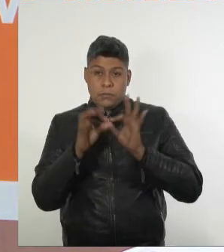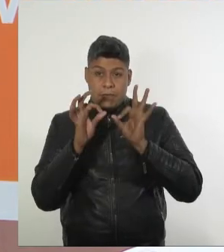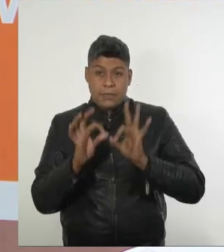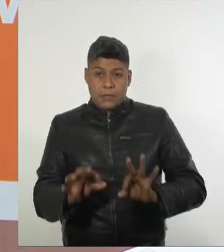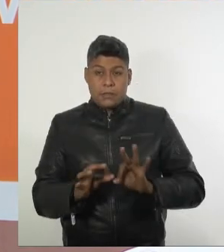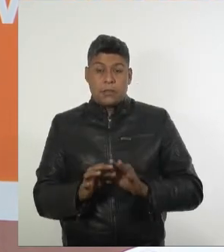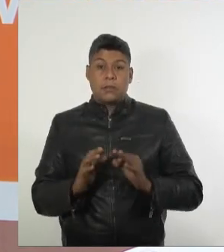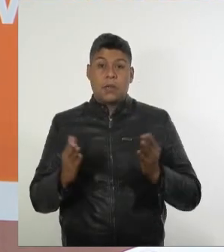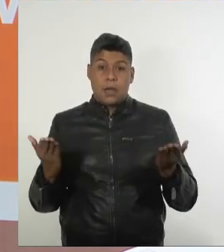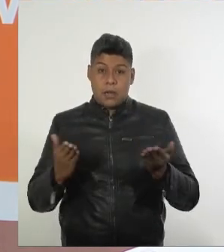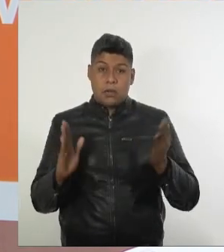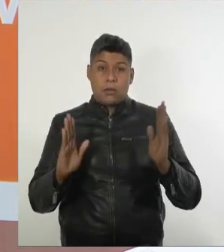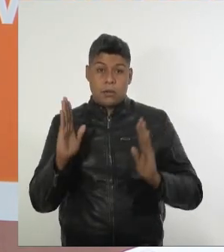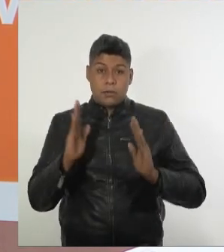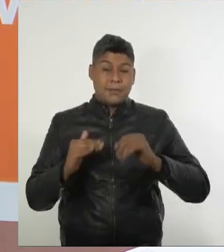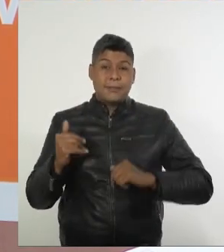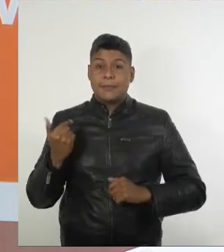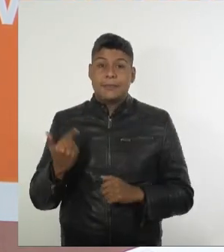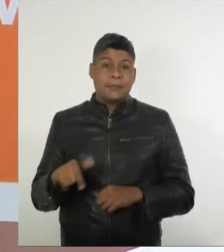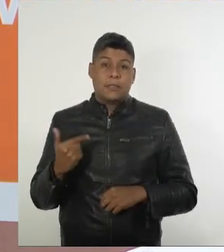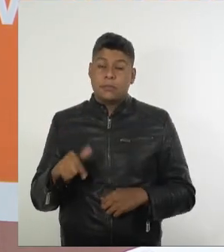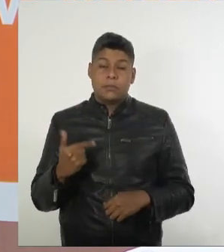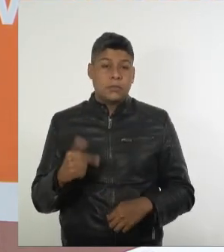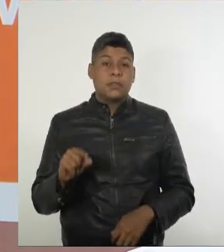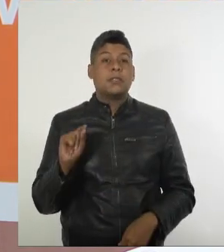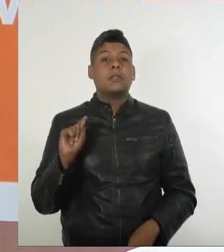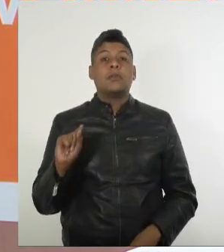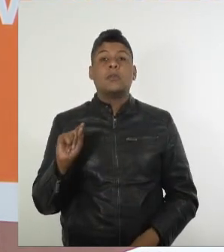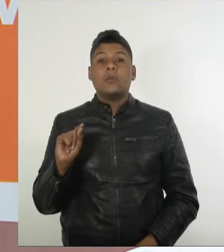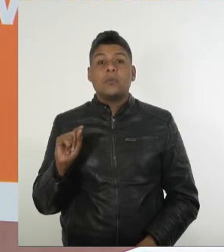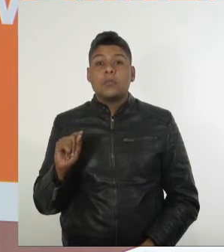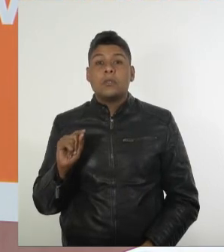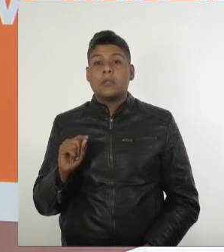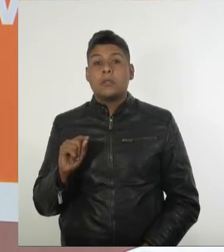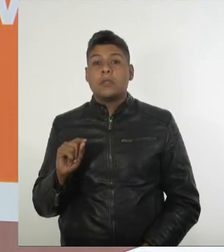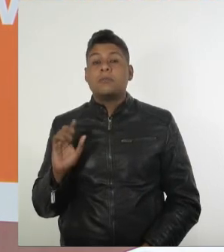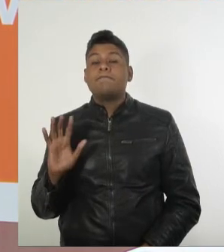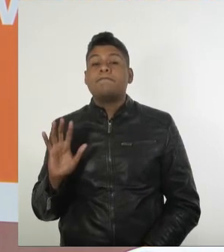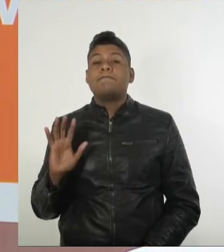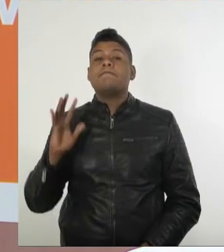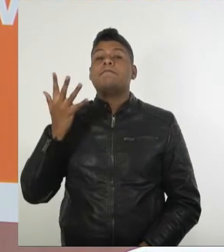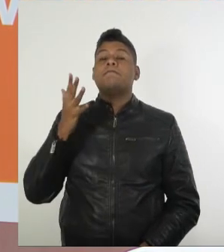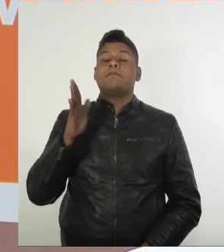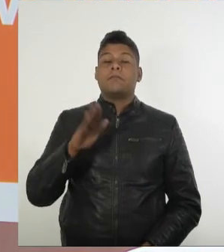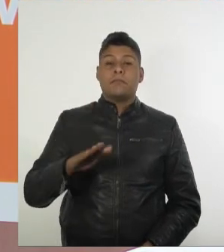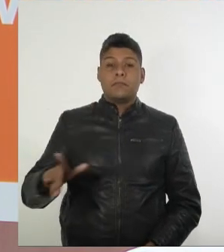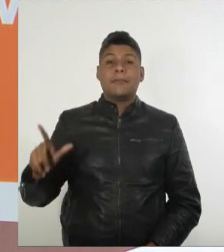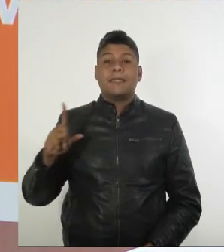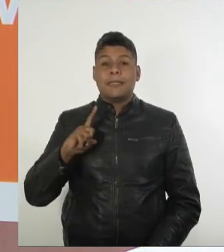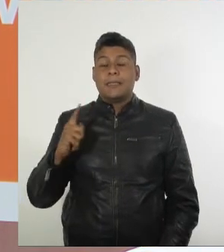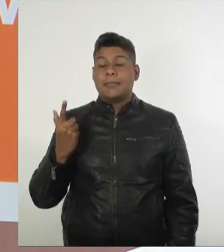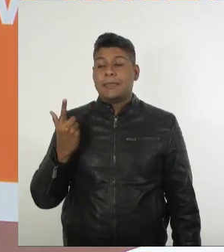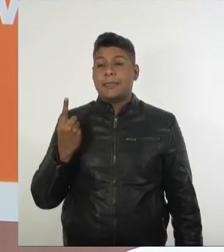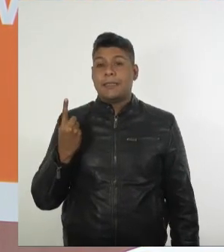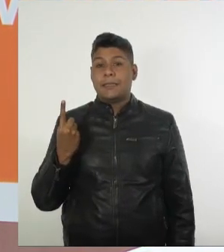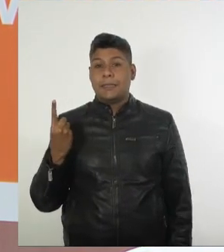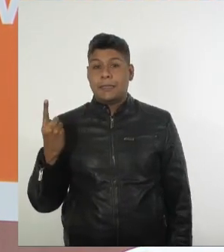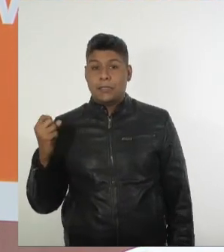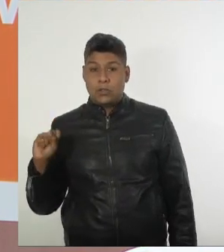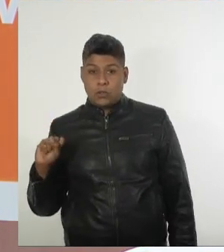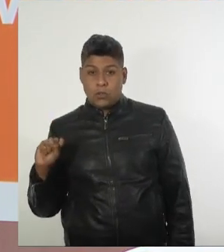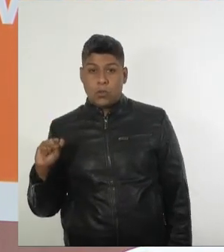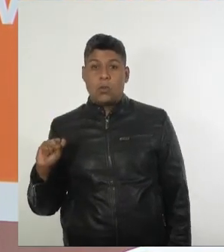adequadas. Então, neste momento, a gente não tem nenhuma evidência de casos entre crianças. Nós tínhamos 118